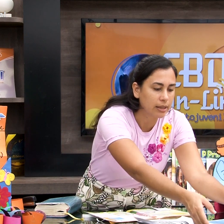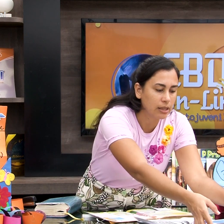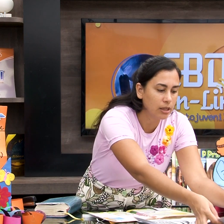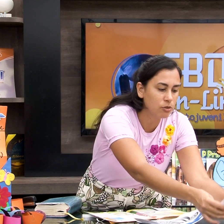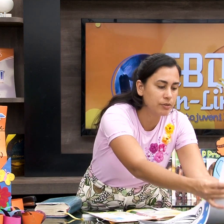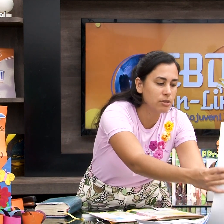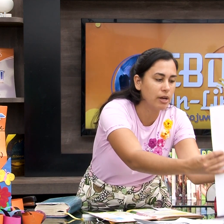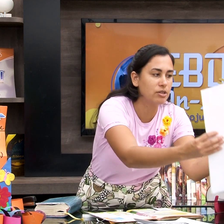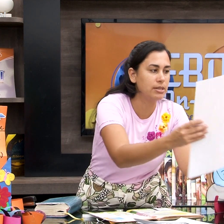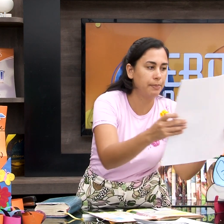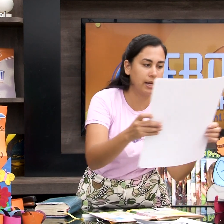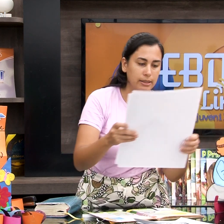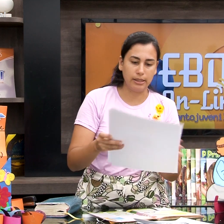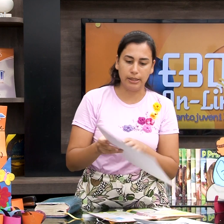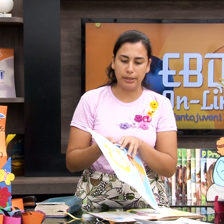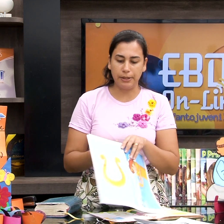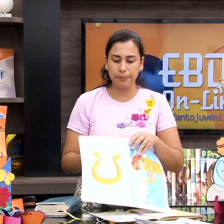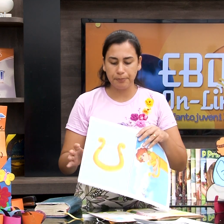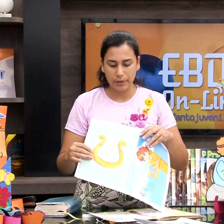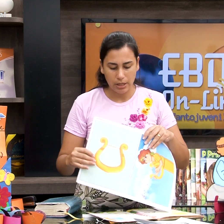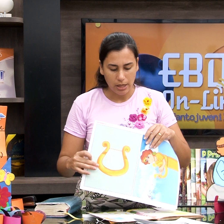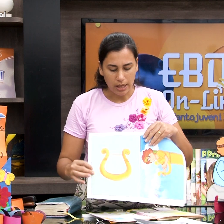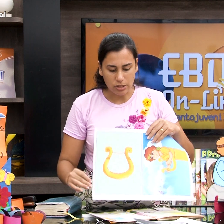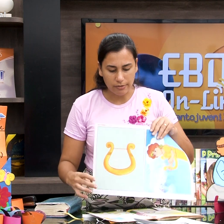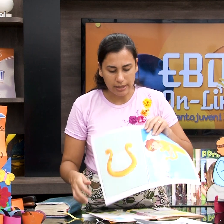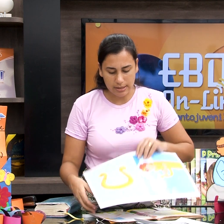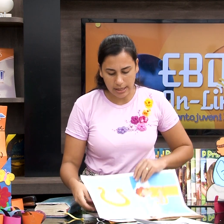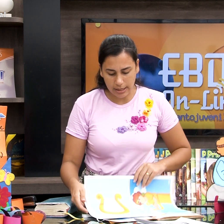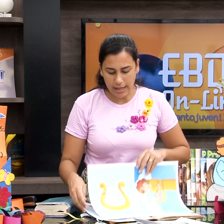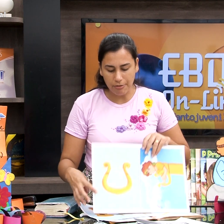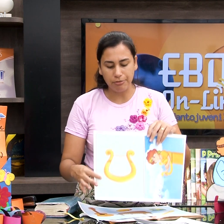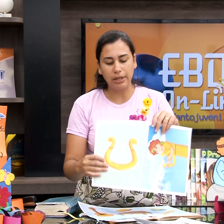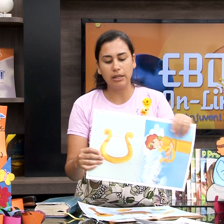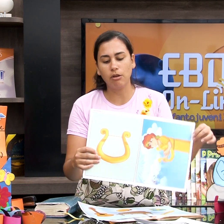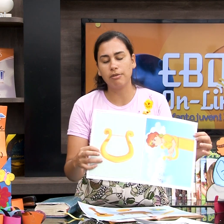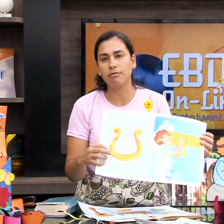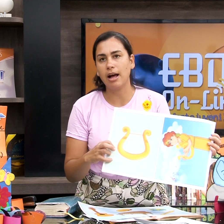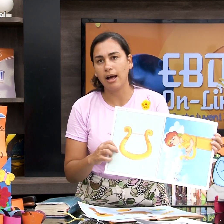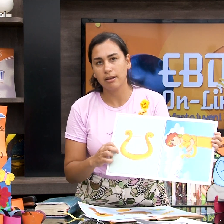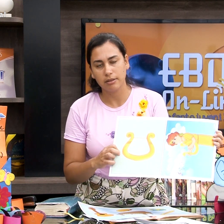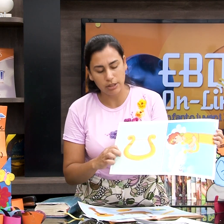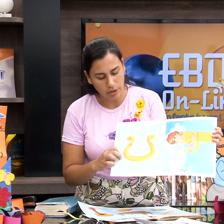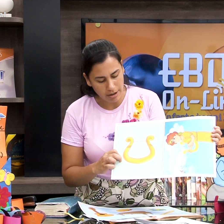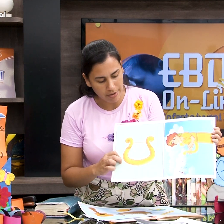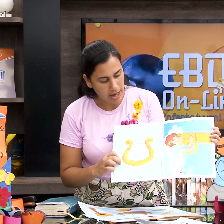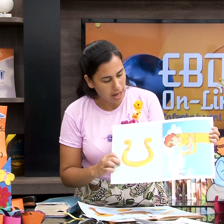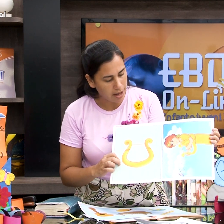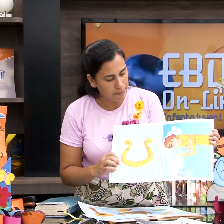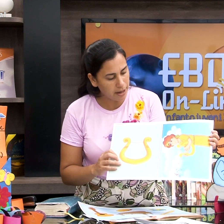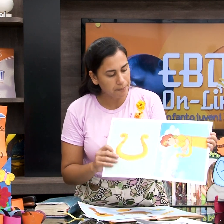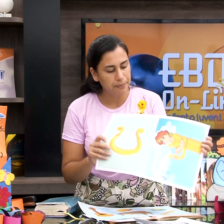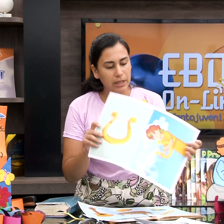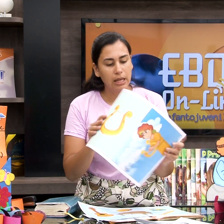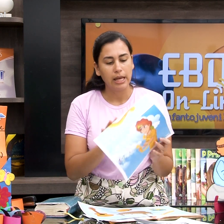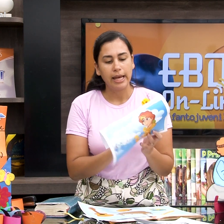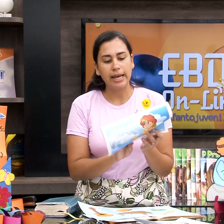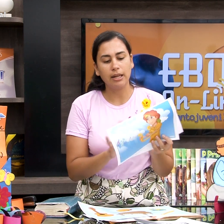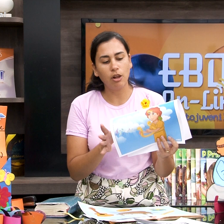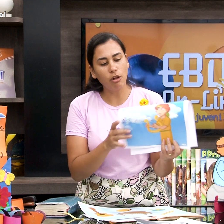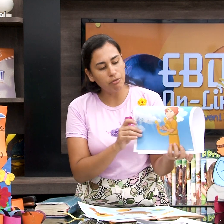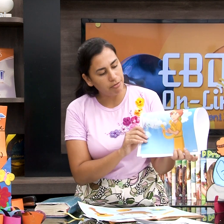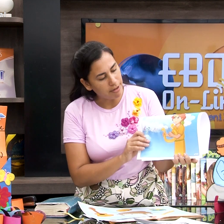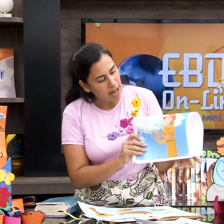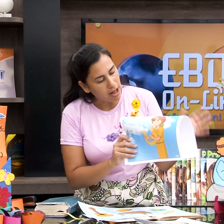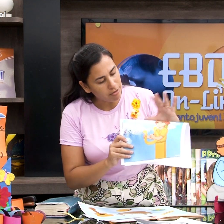sempre, aqui os visuais da CPAD. A gente vai dizer que Davi, ele louvava, ele tocava harpa,